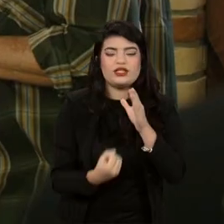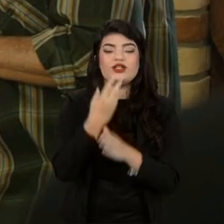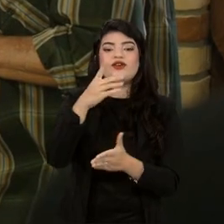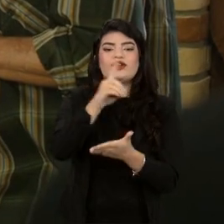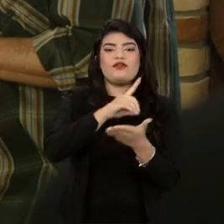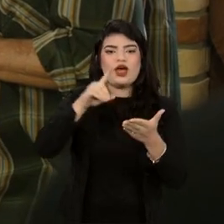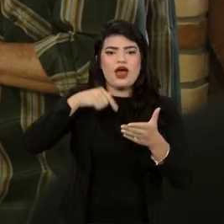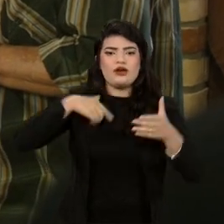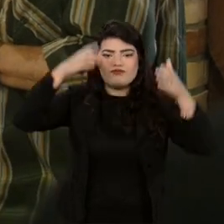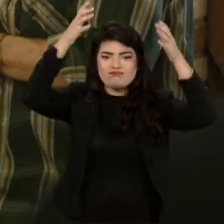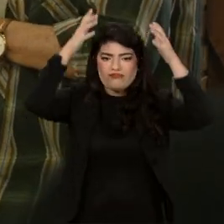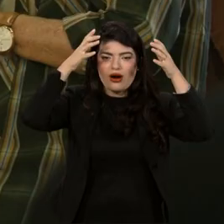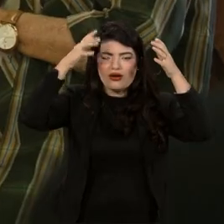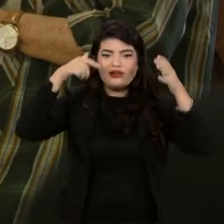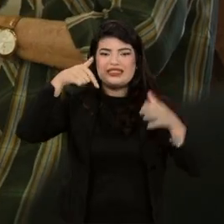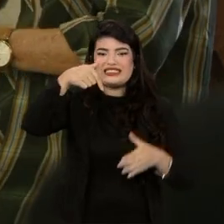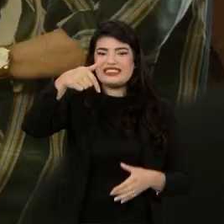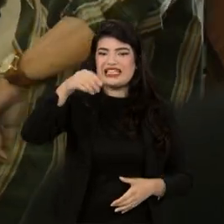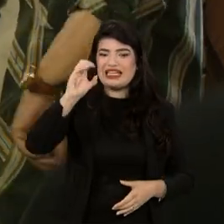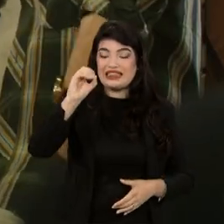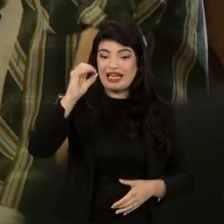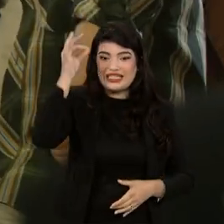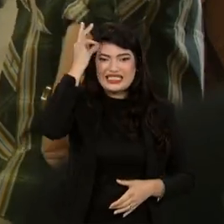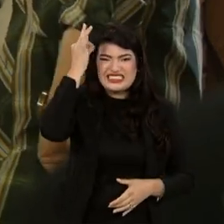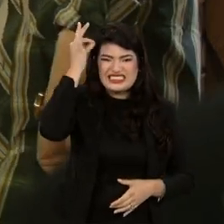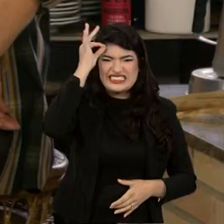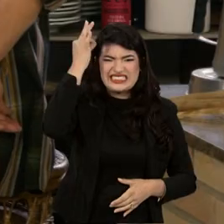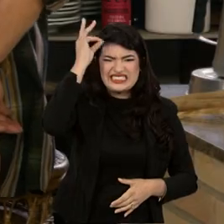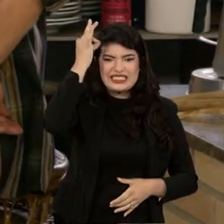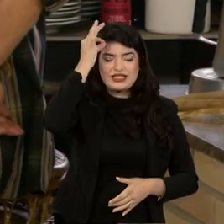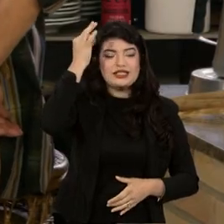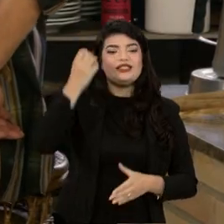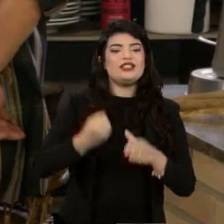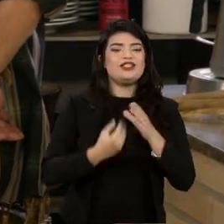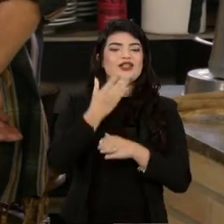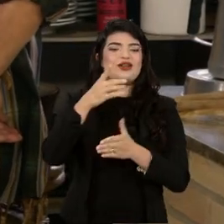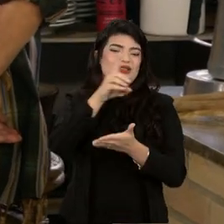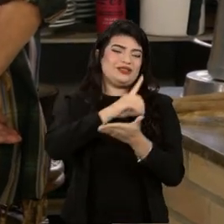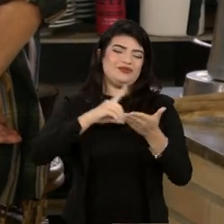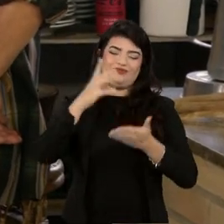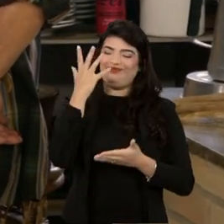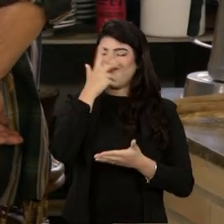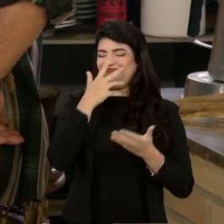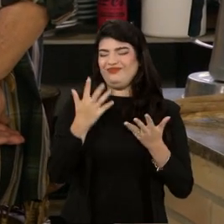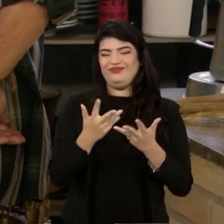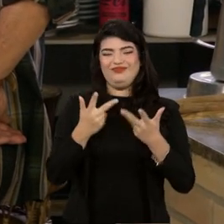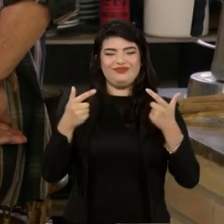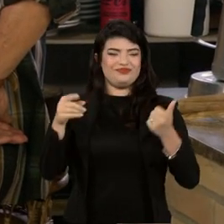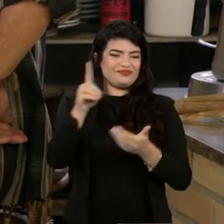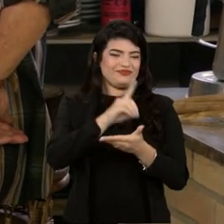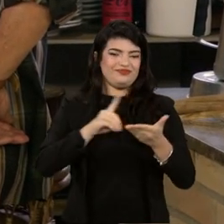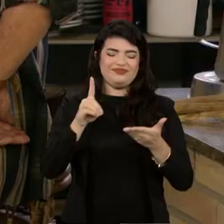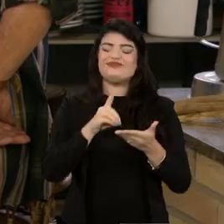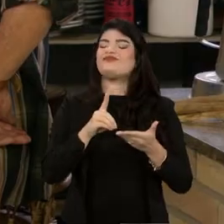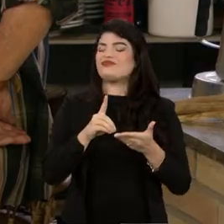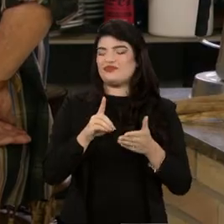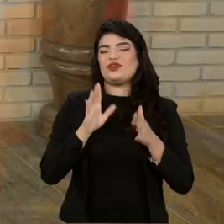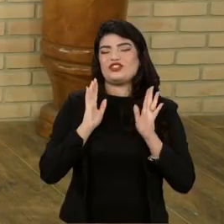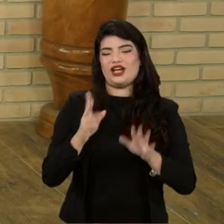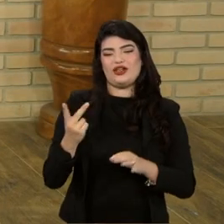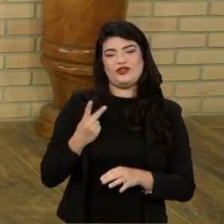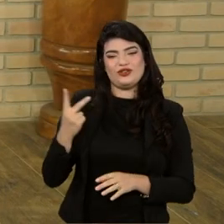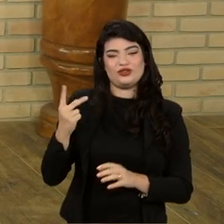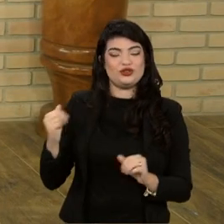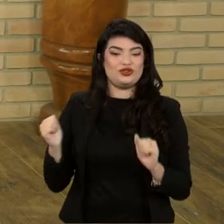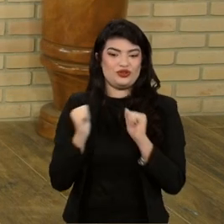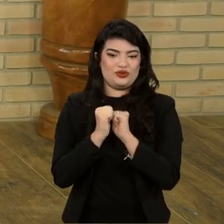na cabeça, com 70 grampos embaixo, e fizemos um DVD lindíssimo, né? Foi um dos melhores DVD que nós fizemos, né, filho?